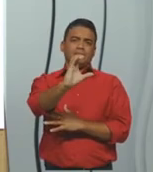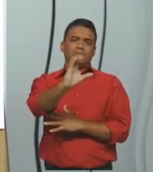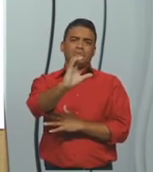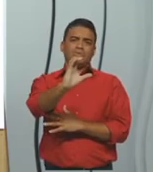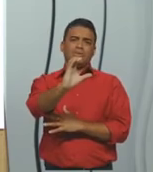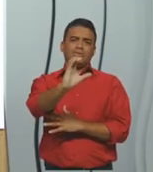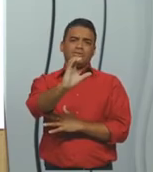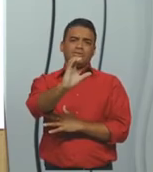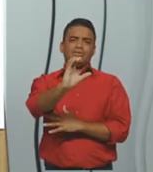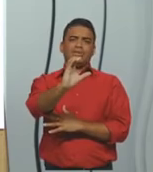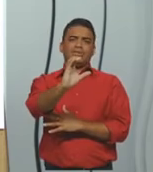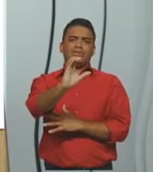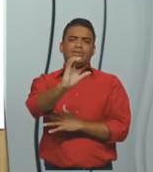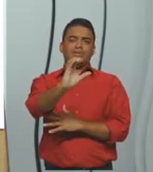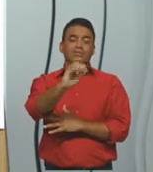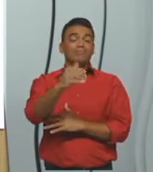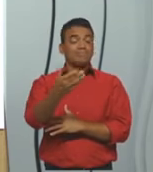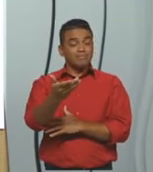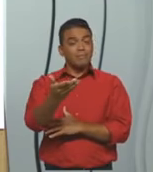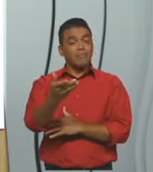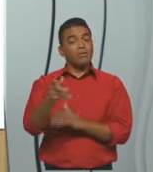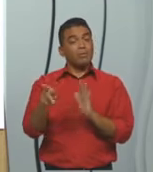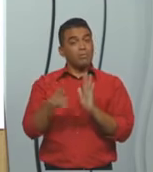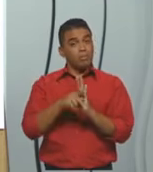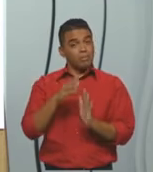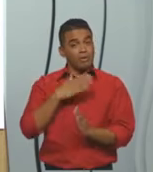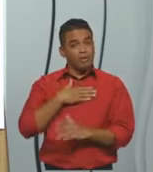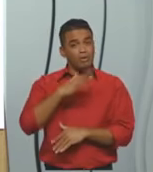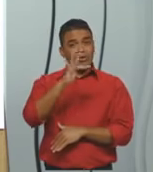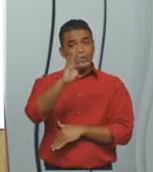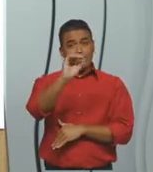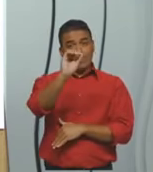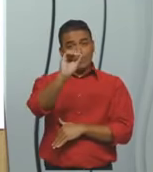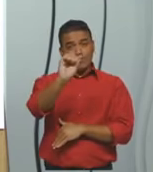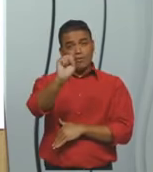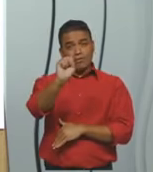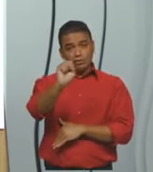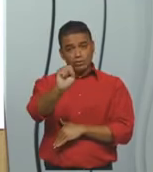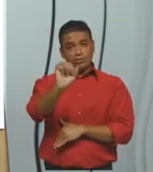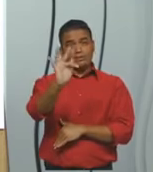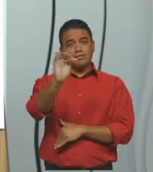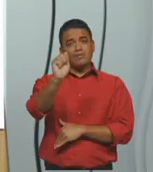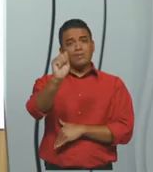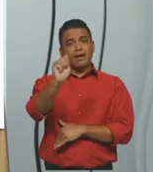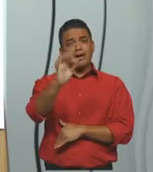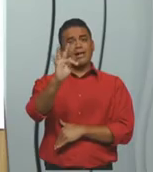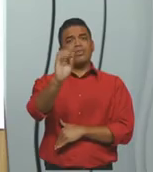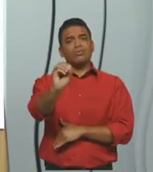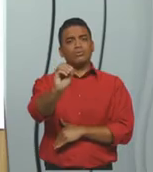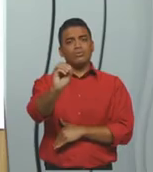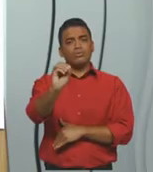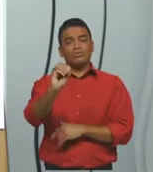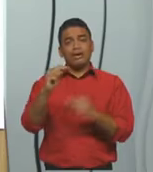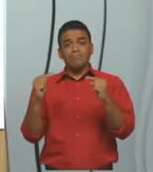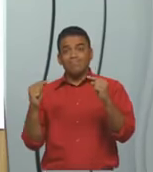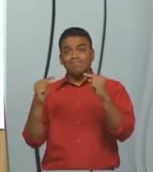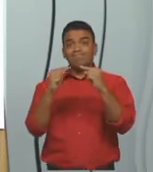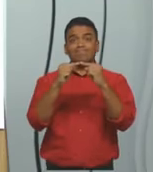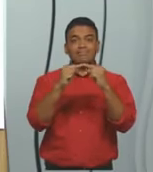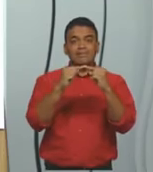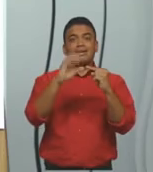5. O meu fosfato, ele vai se ligar primeiramente no carbono